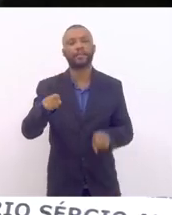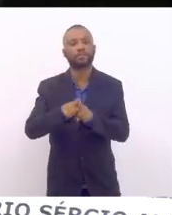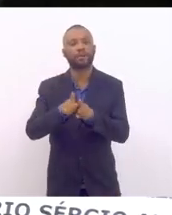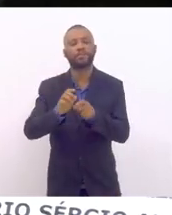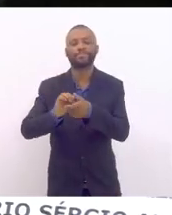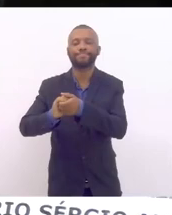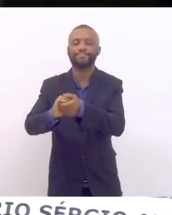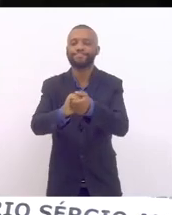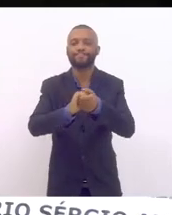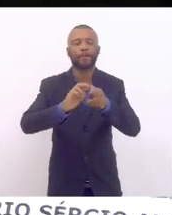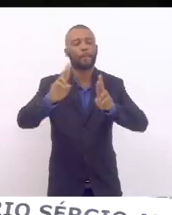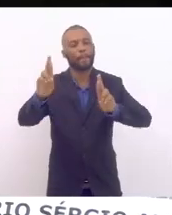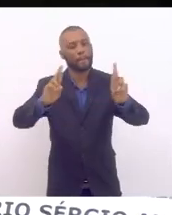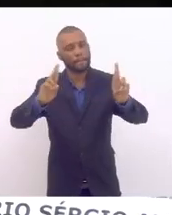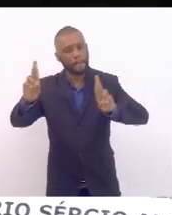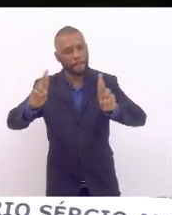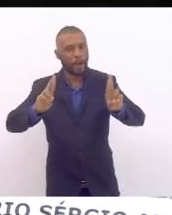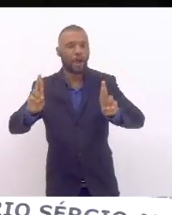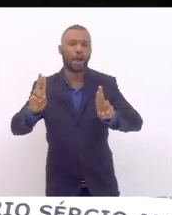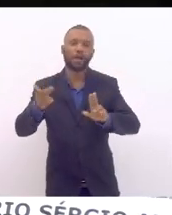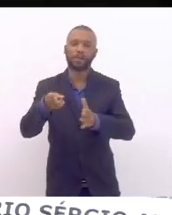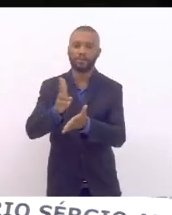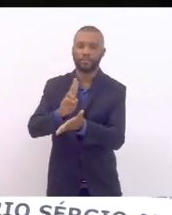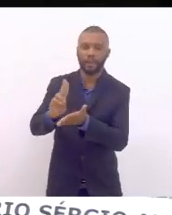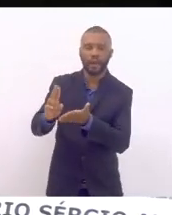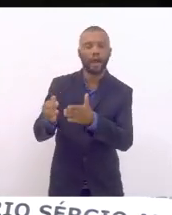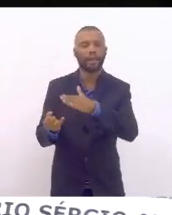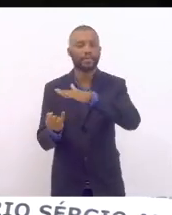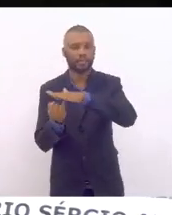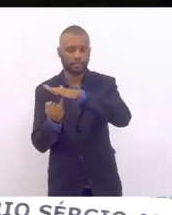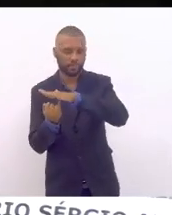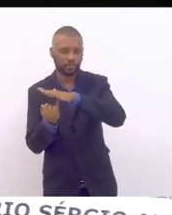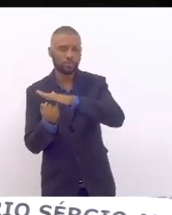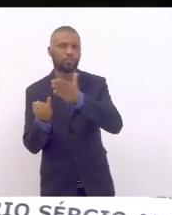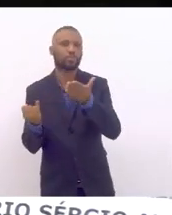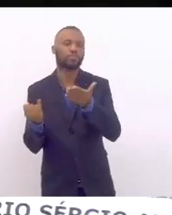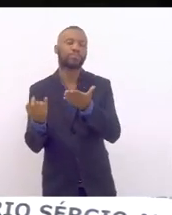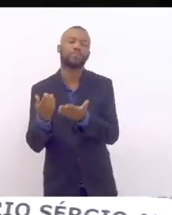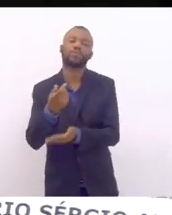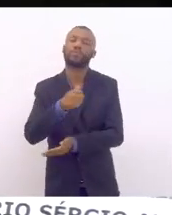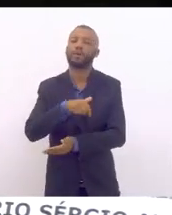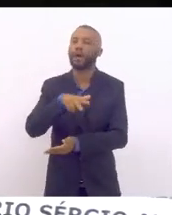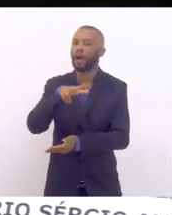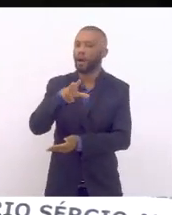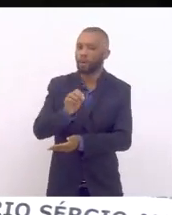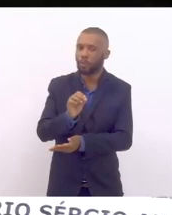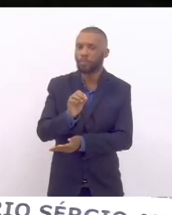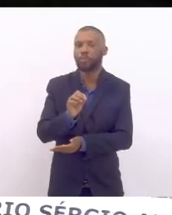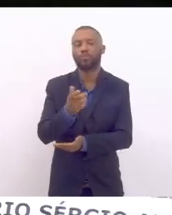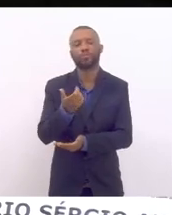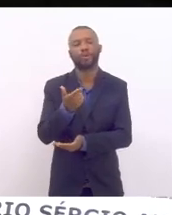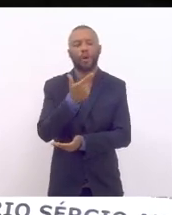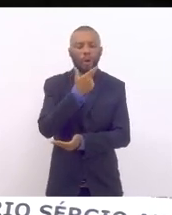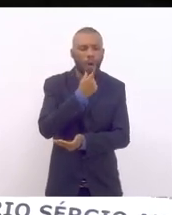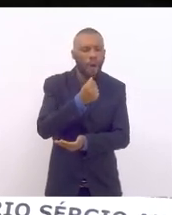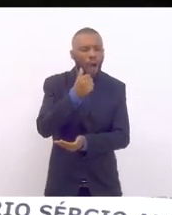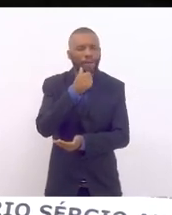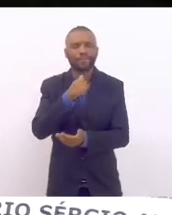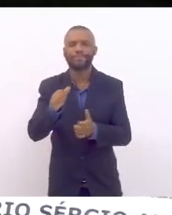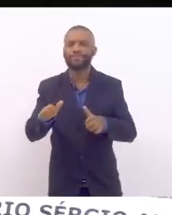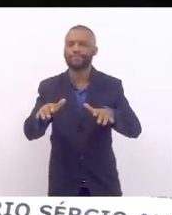representantes das entidades é que se encontram neste momento saudar os nossos alunos e alunas